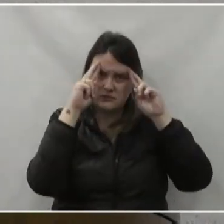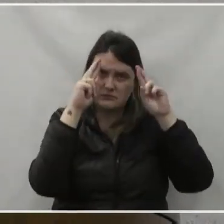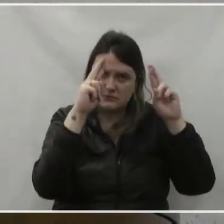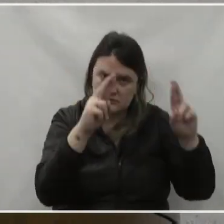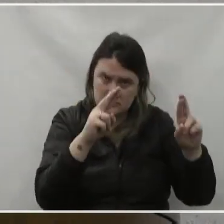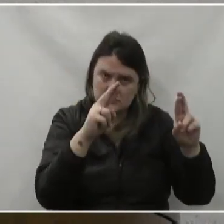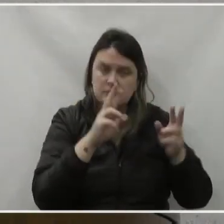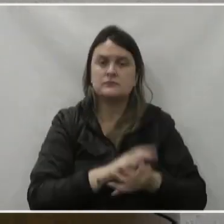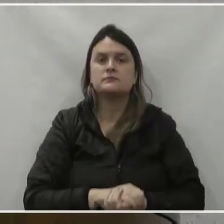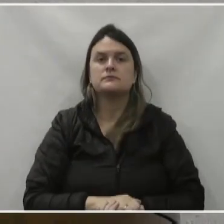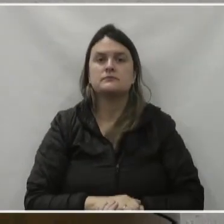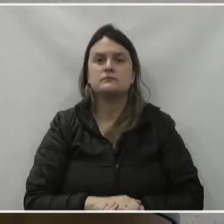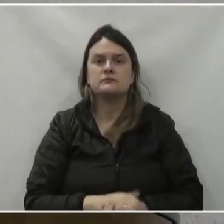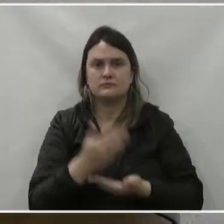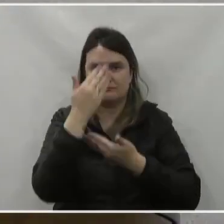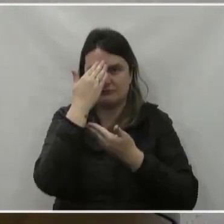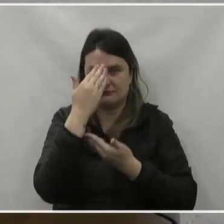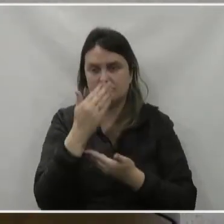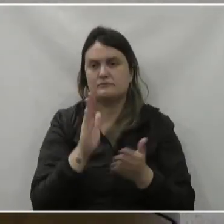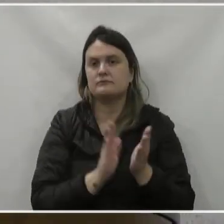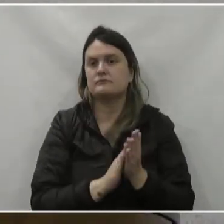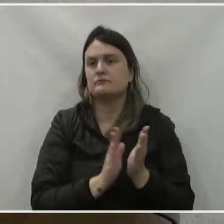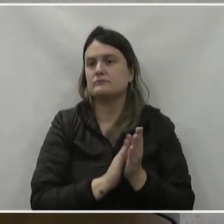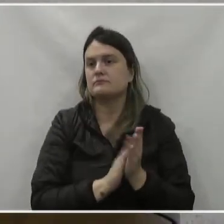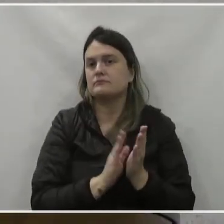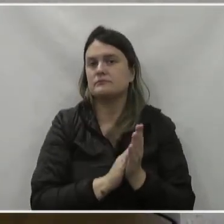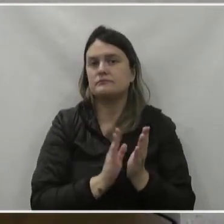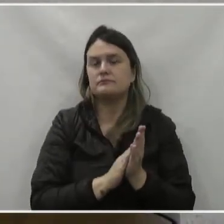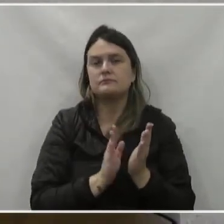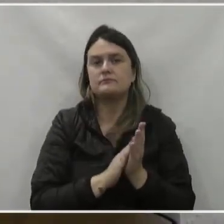respeito. Obrigada.